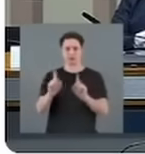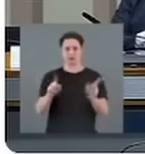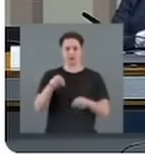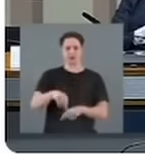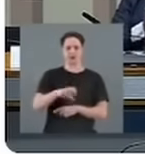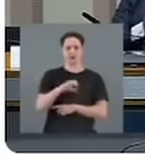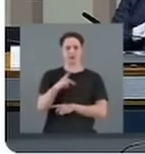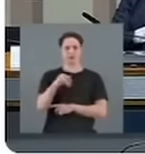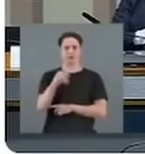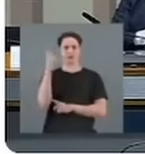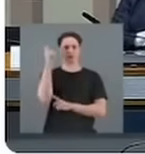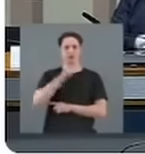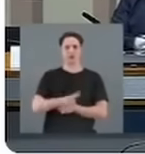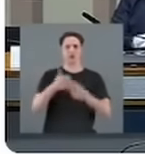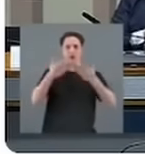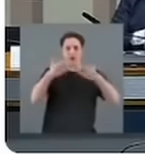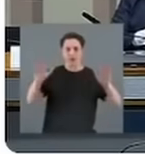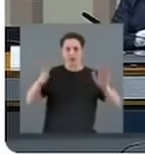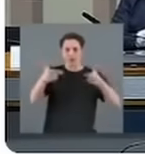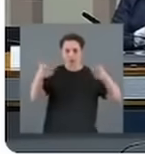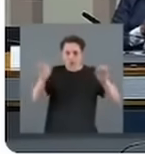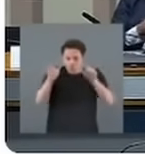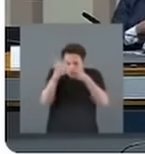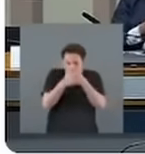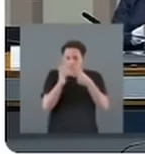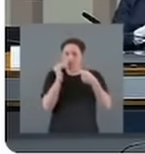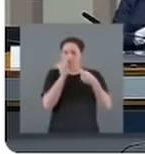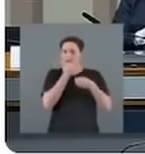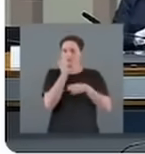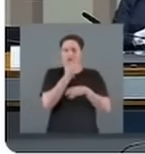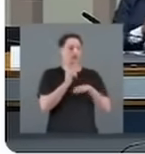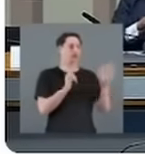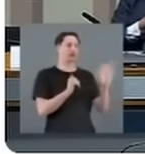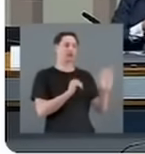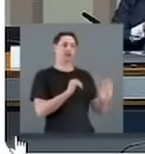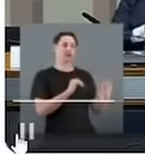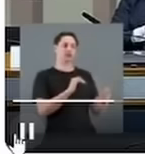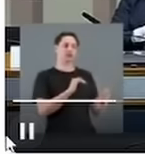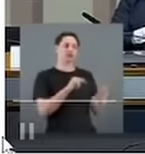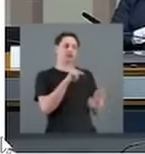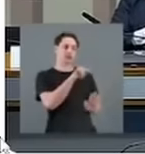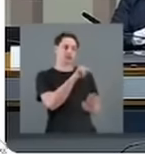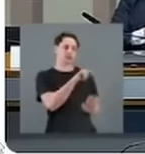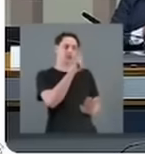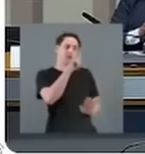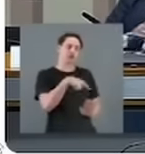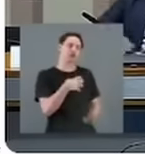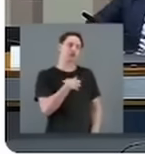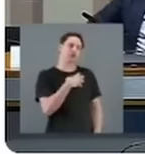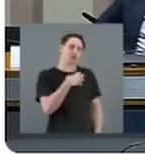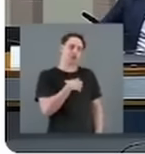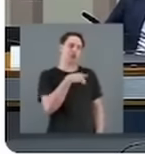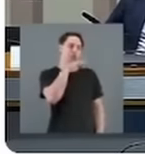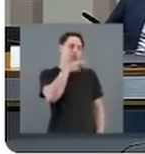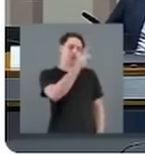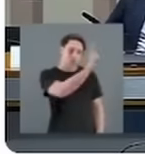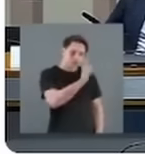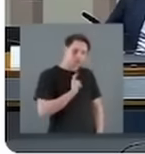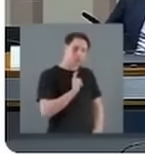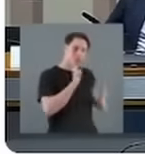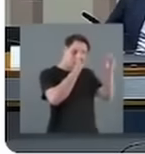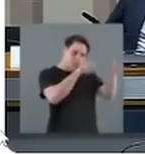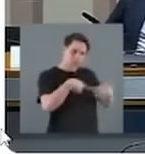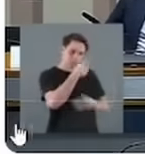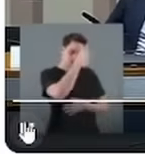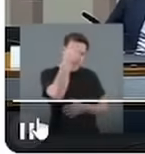CPI conseguiu eu abrir a caixa preta a narrativa caixa preta não Senador Isso é uma forma pejorativa de se dirigir